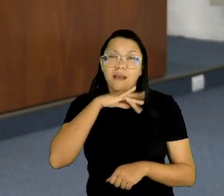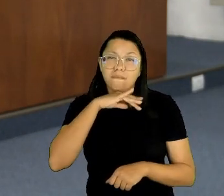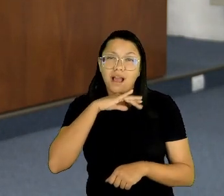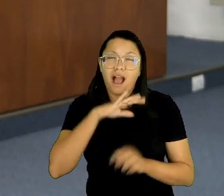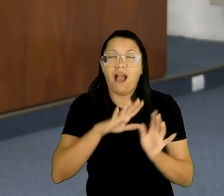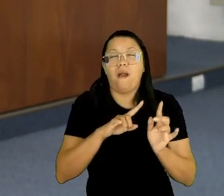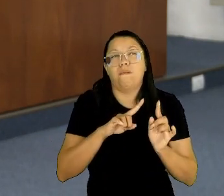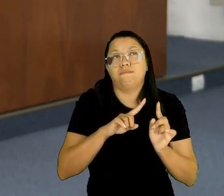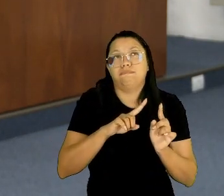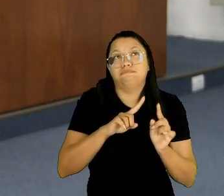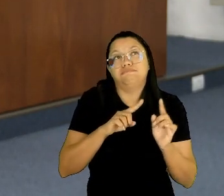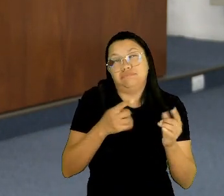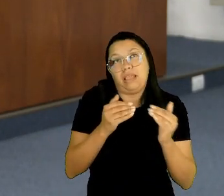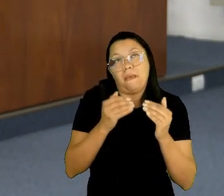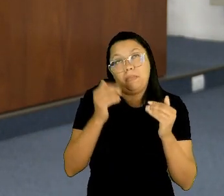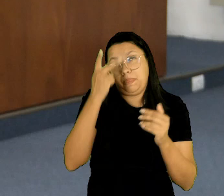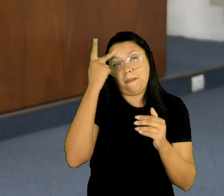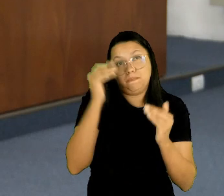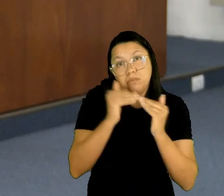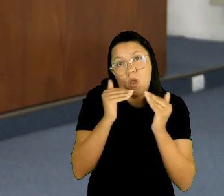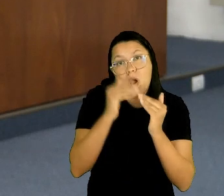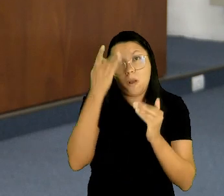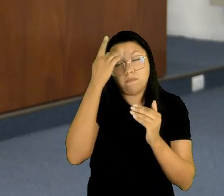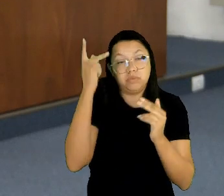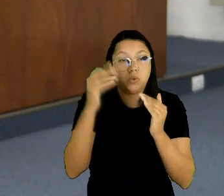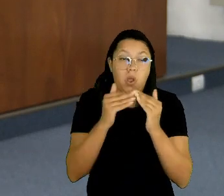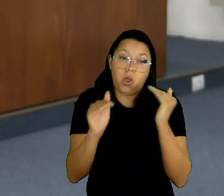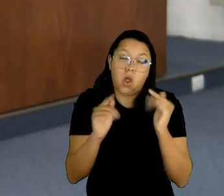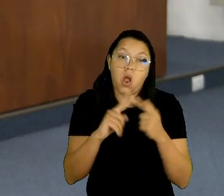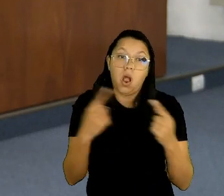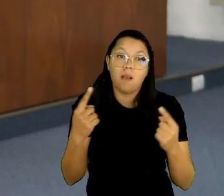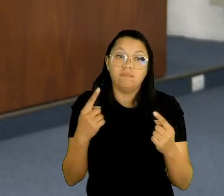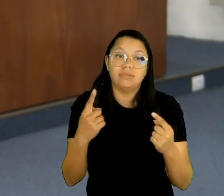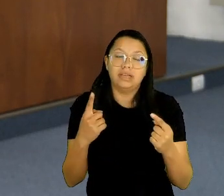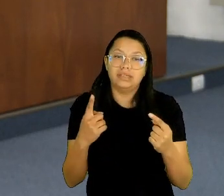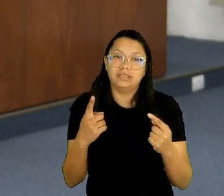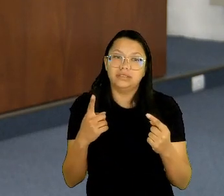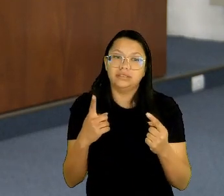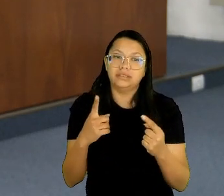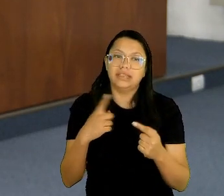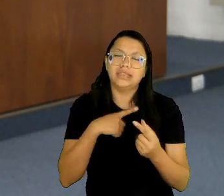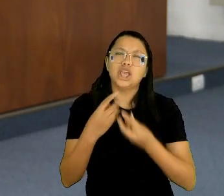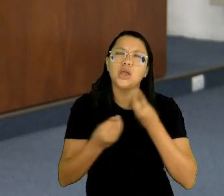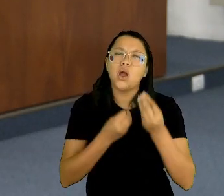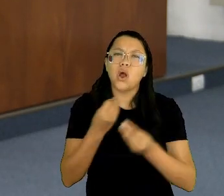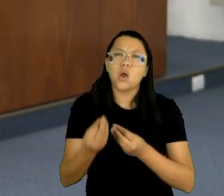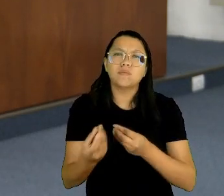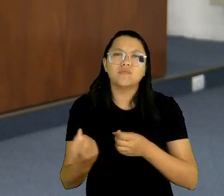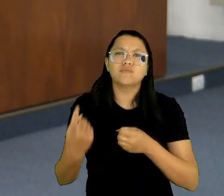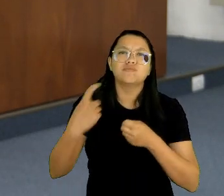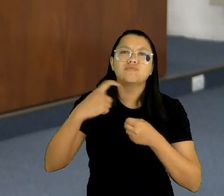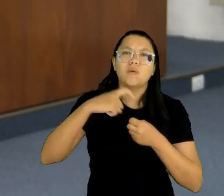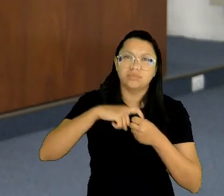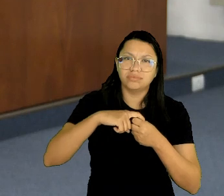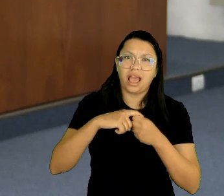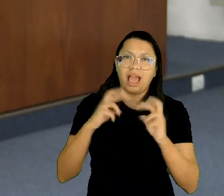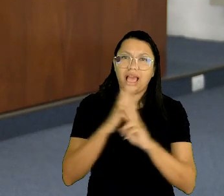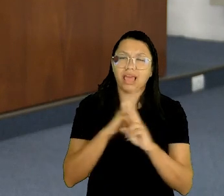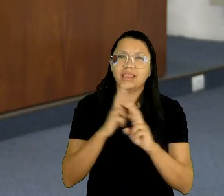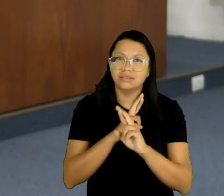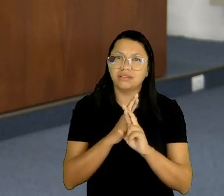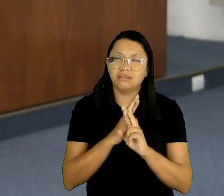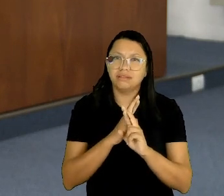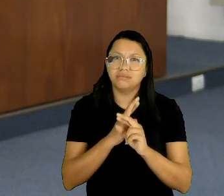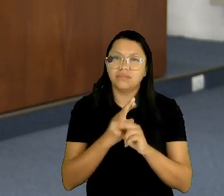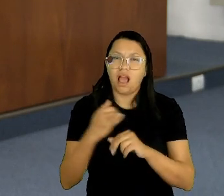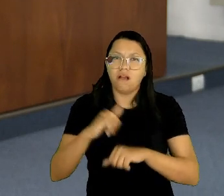mal. Há divergências. Então, será que teria como ter uma remissão